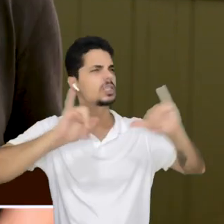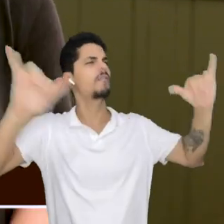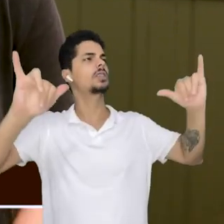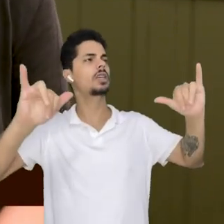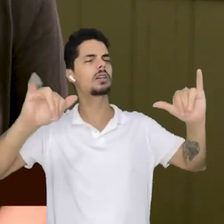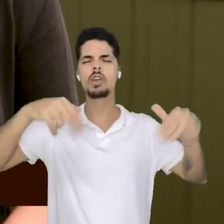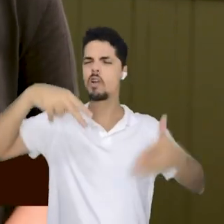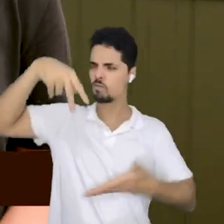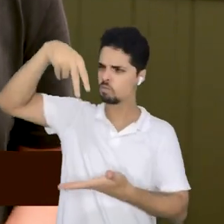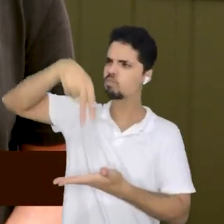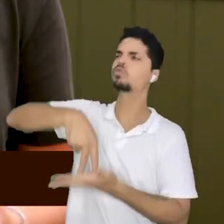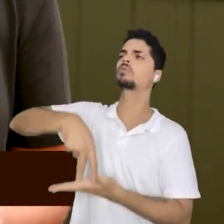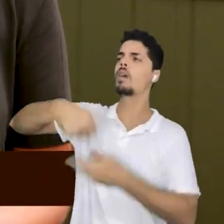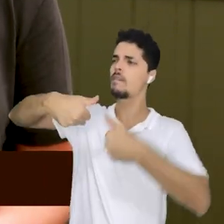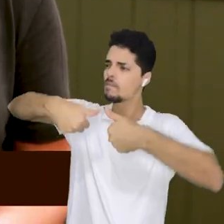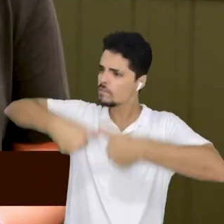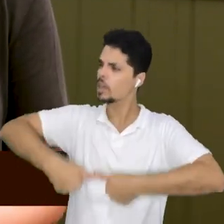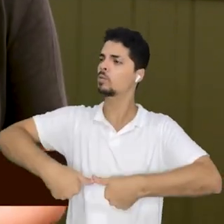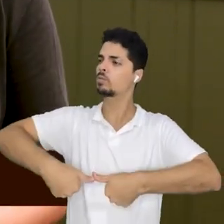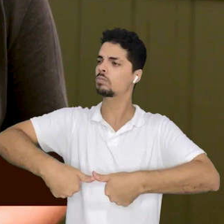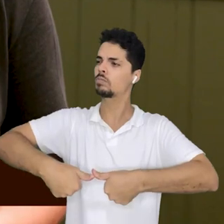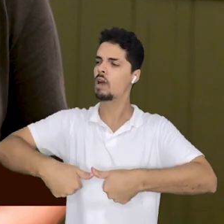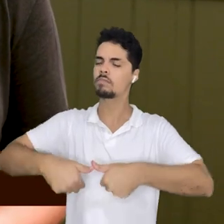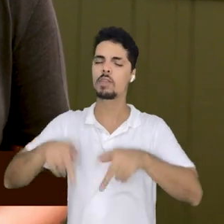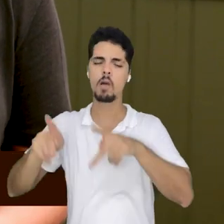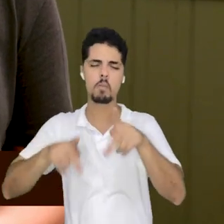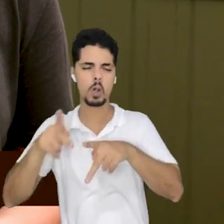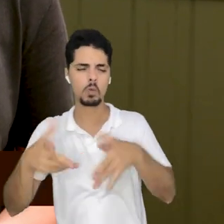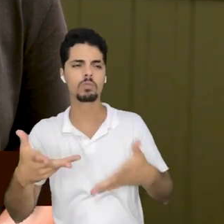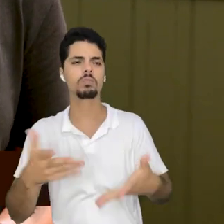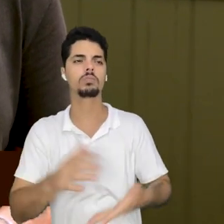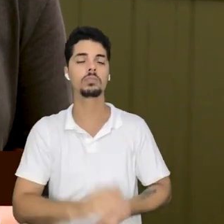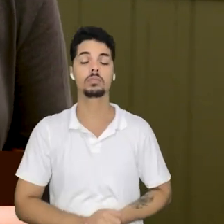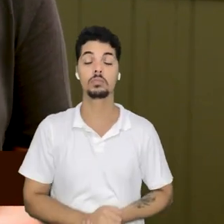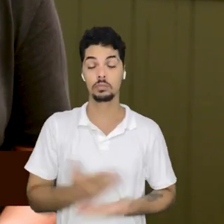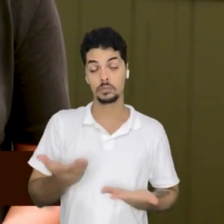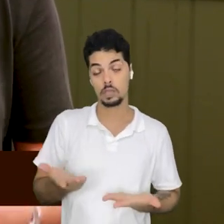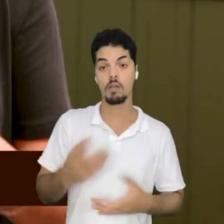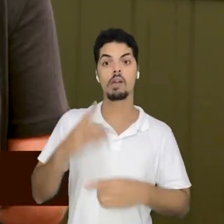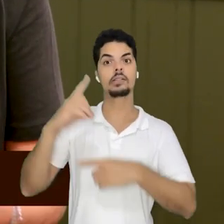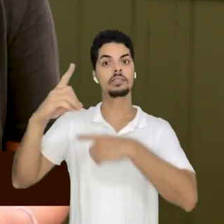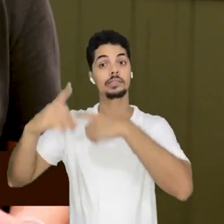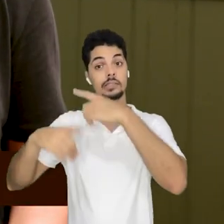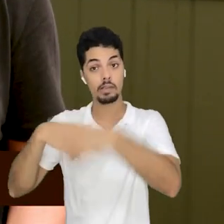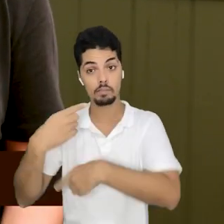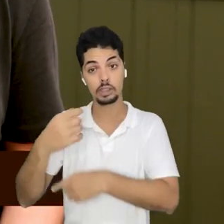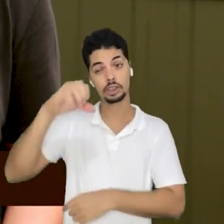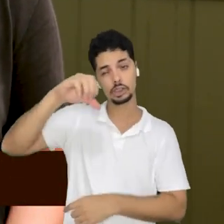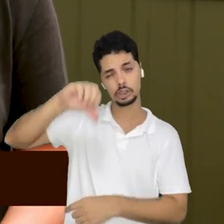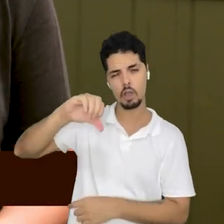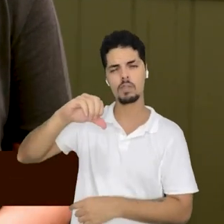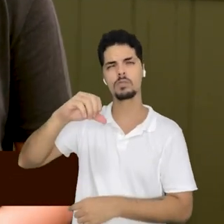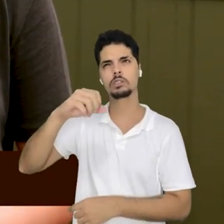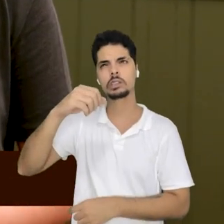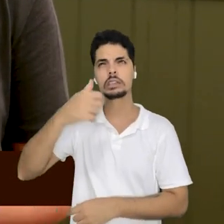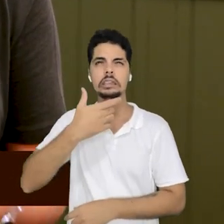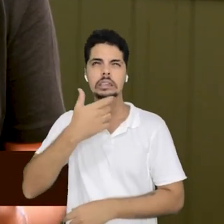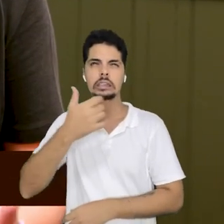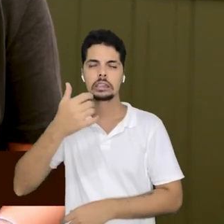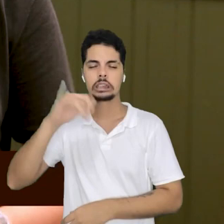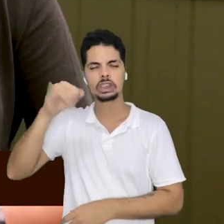que fico. Né? Então ele resolve, em 9 de janeiro de 1822, permanecer no Brasil